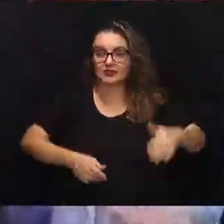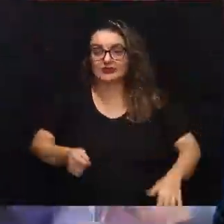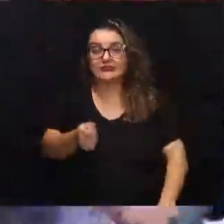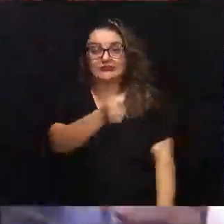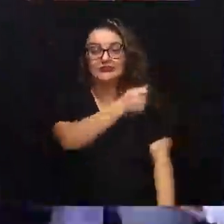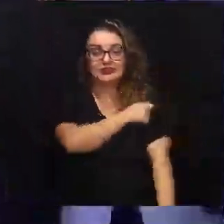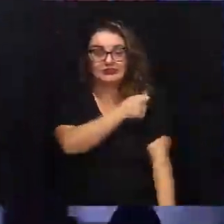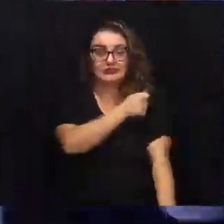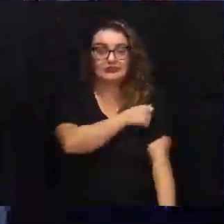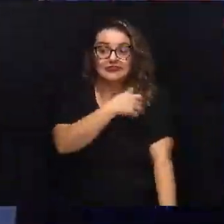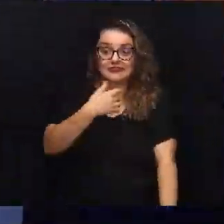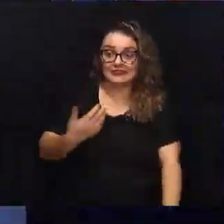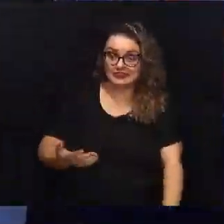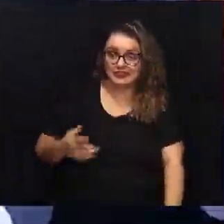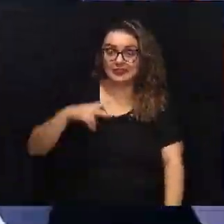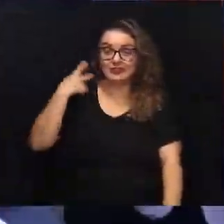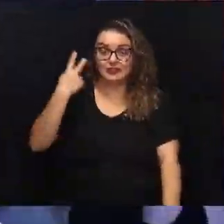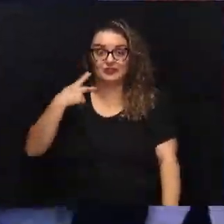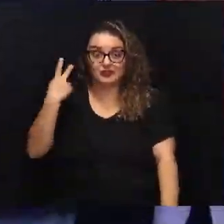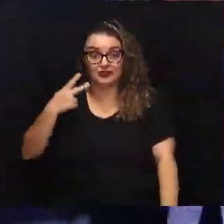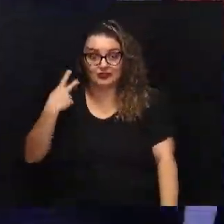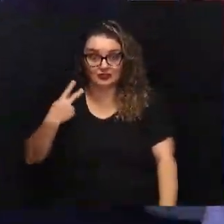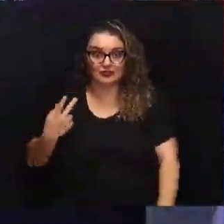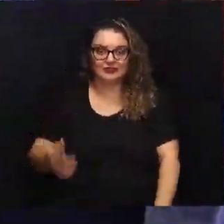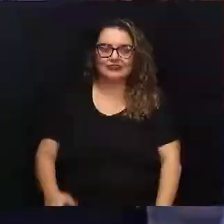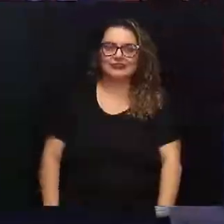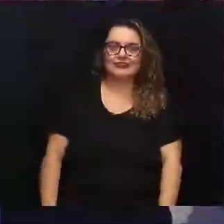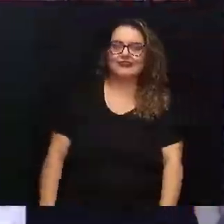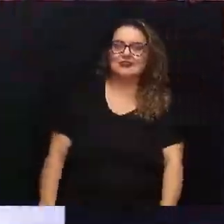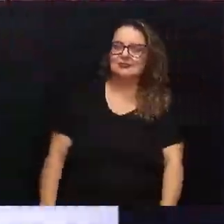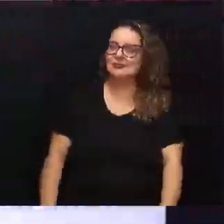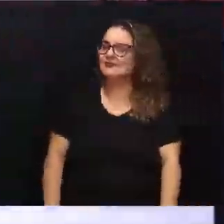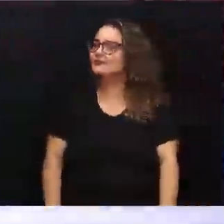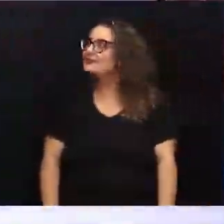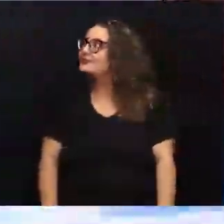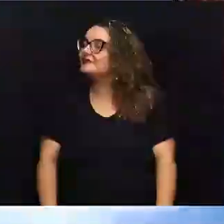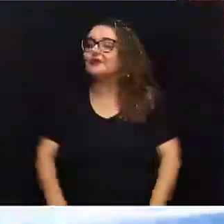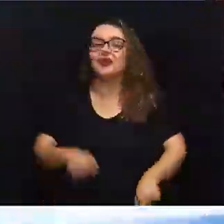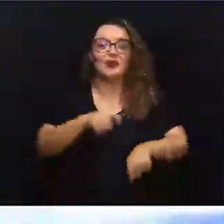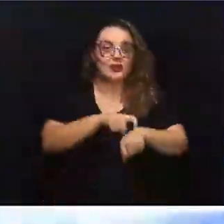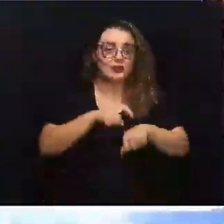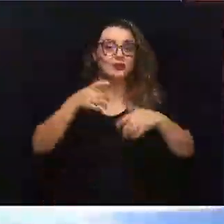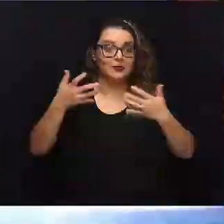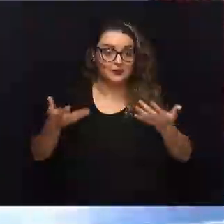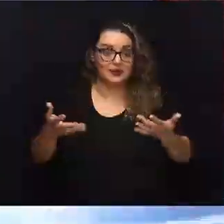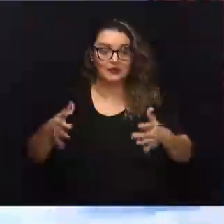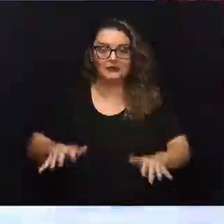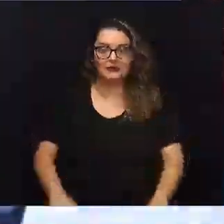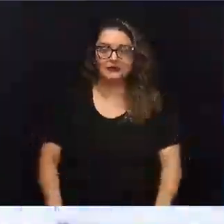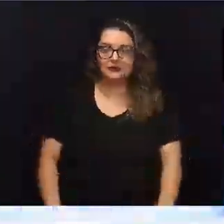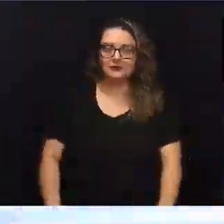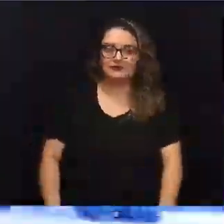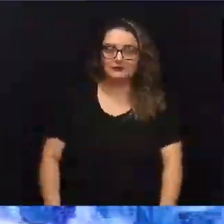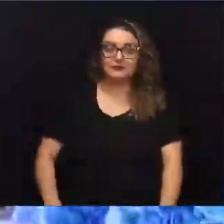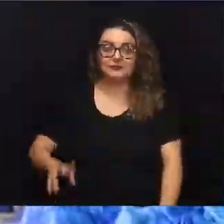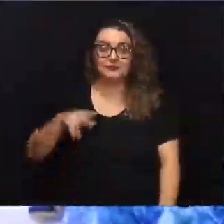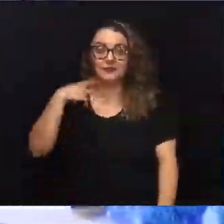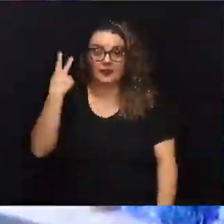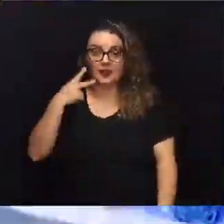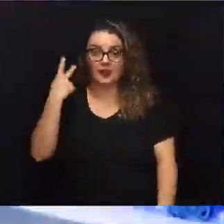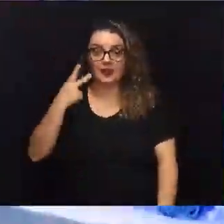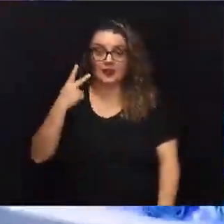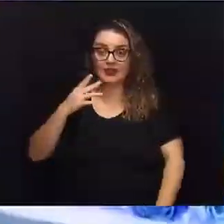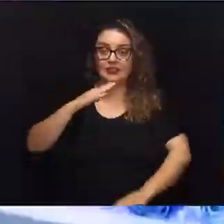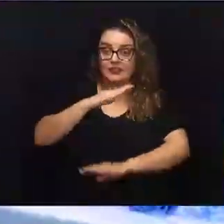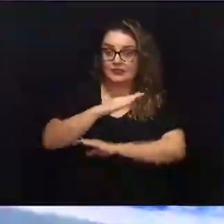autoridades, os parlamentares. No momento, os vereadores, a Câmara